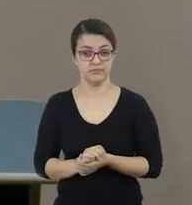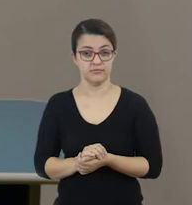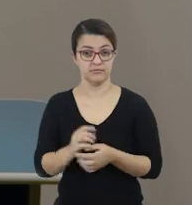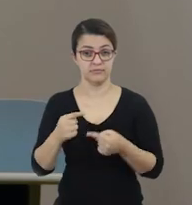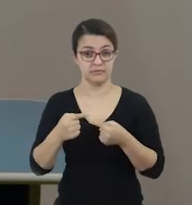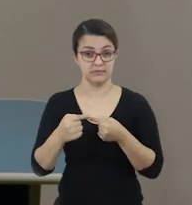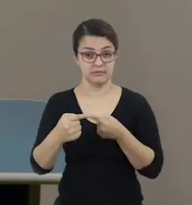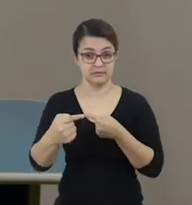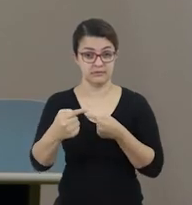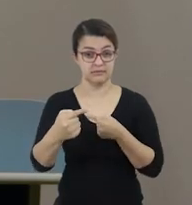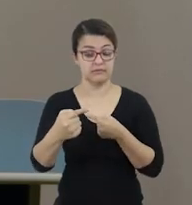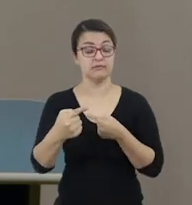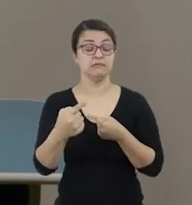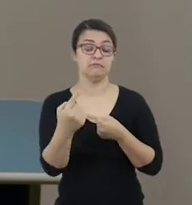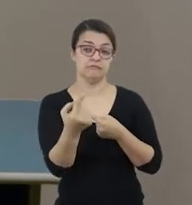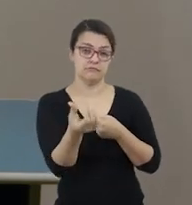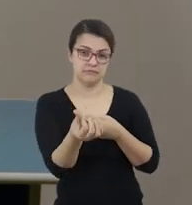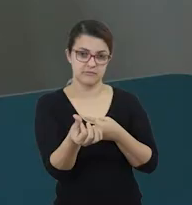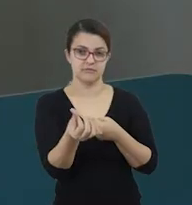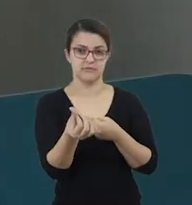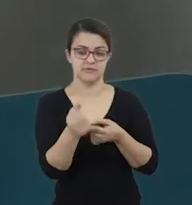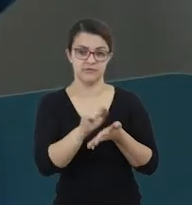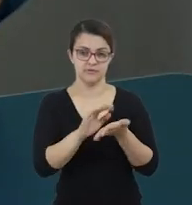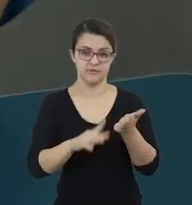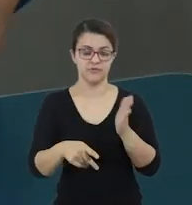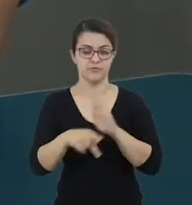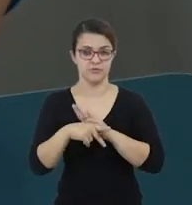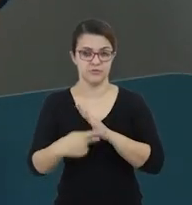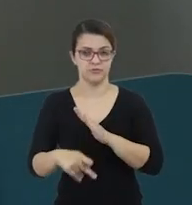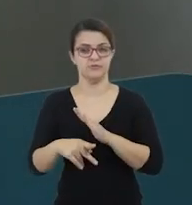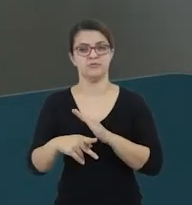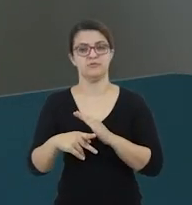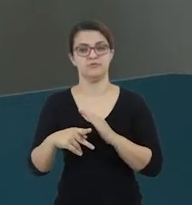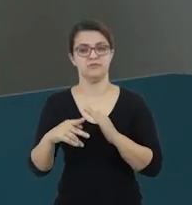16ª semana do Lição de Casa. Vamos lá?